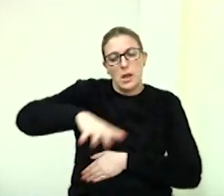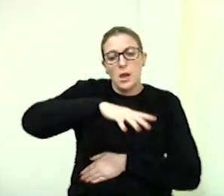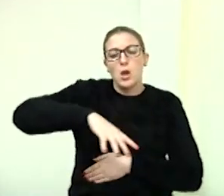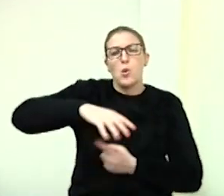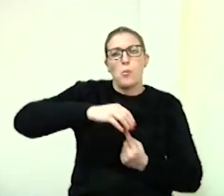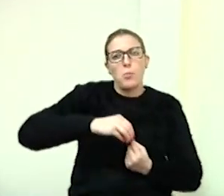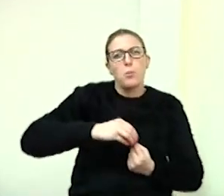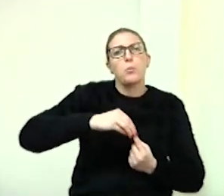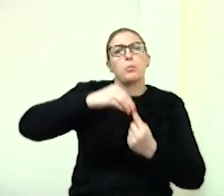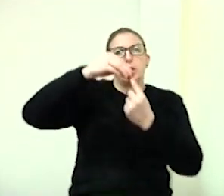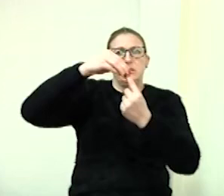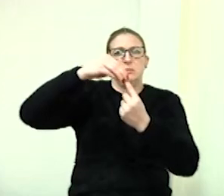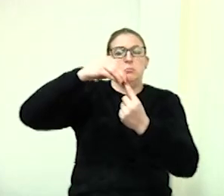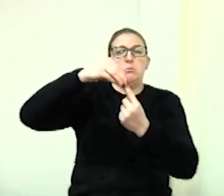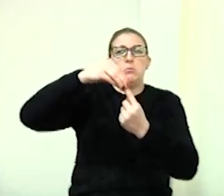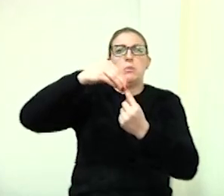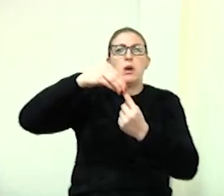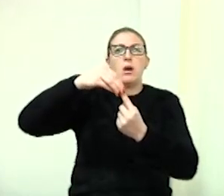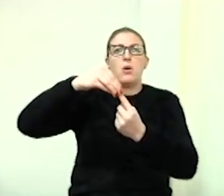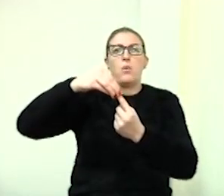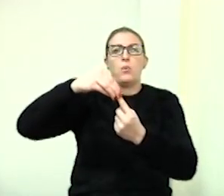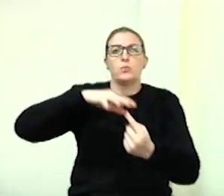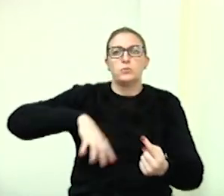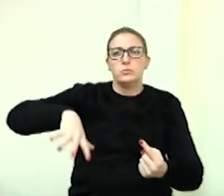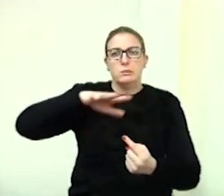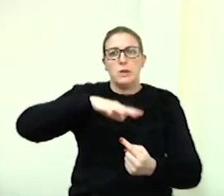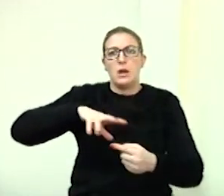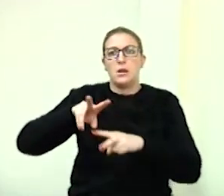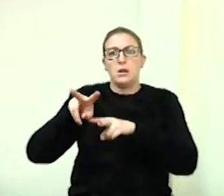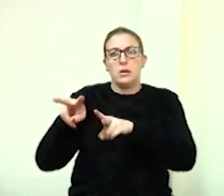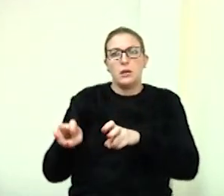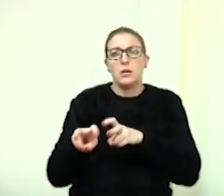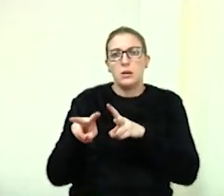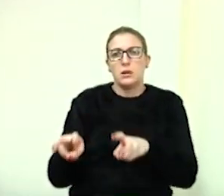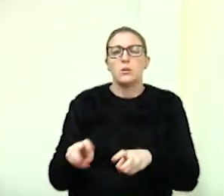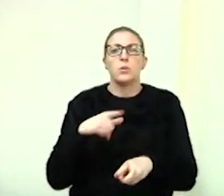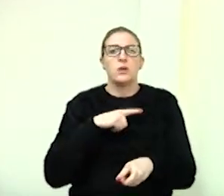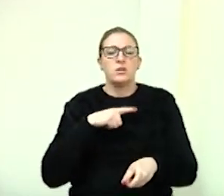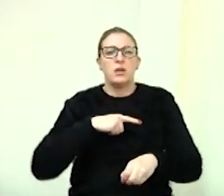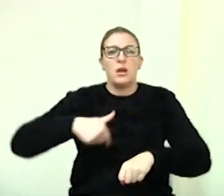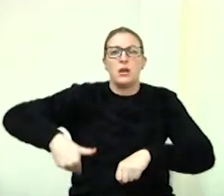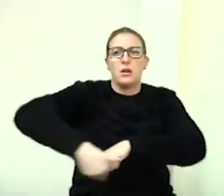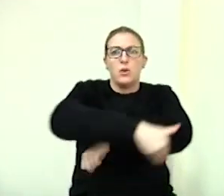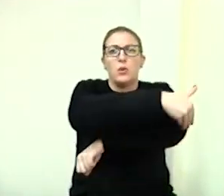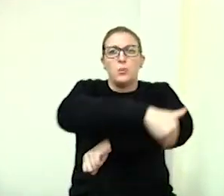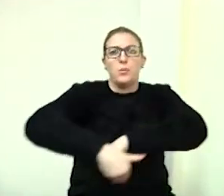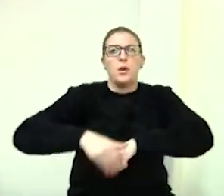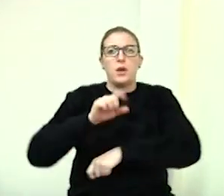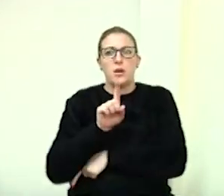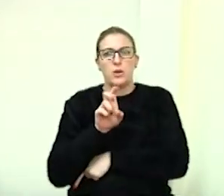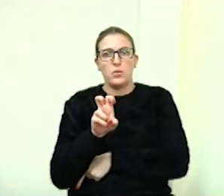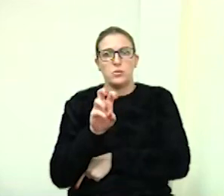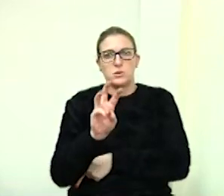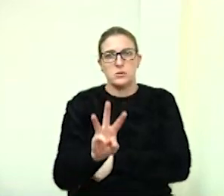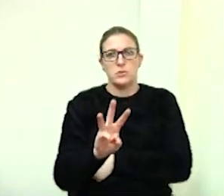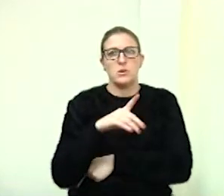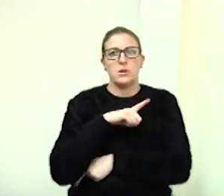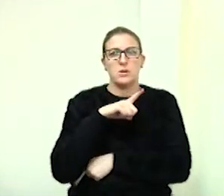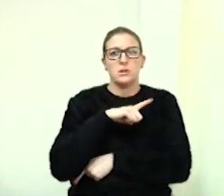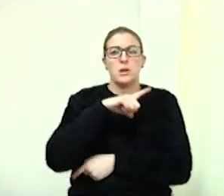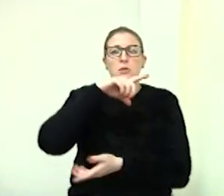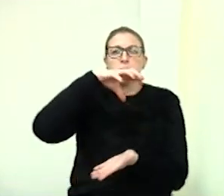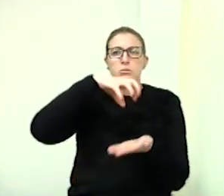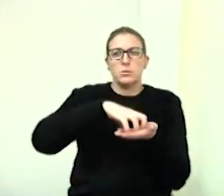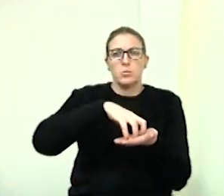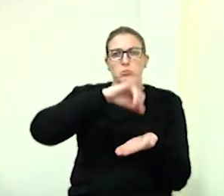acesso, de produção, aqui através da 153, então, temos aqui os postos fiscais, que são atendidos,